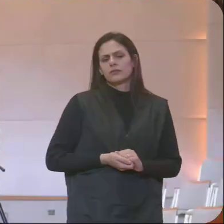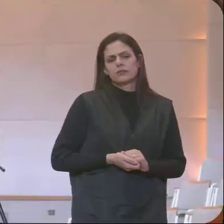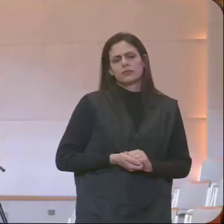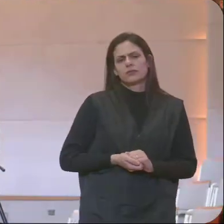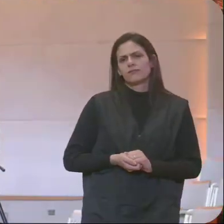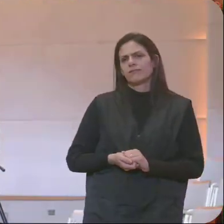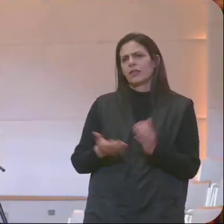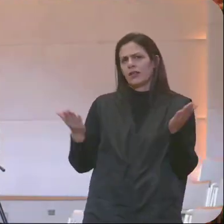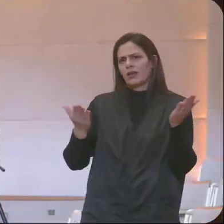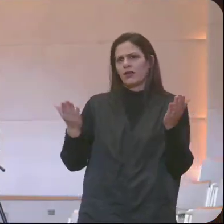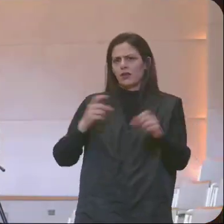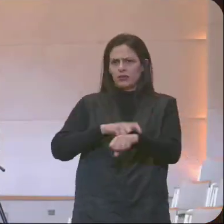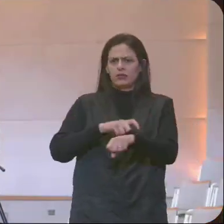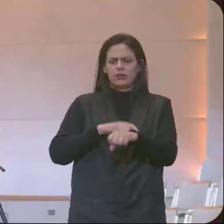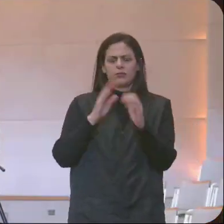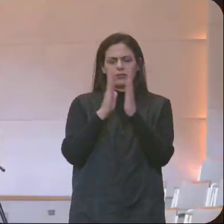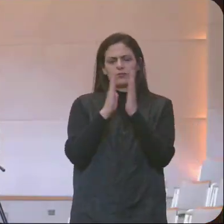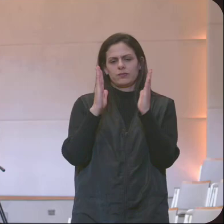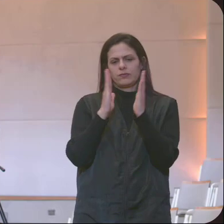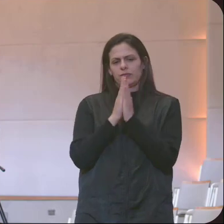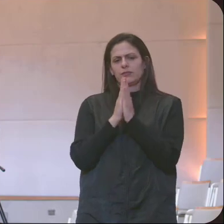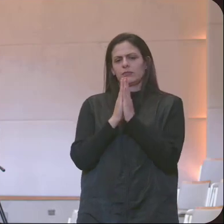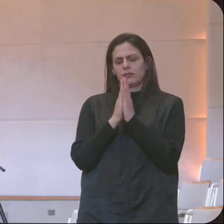Nesse momento nós vamos orar.